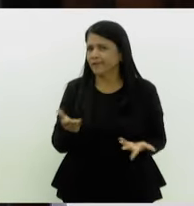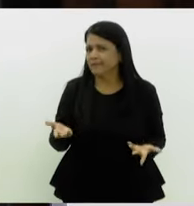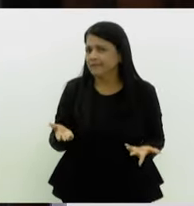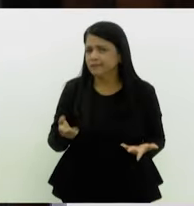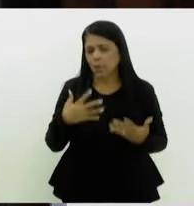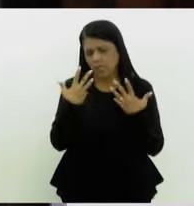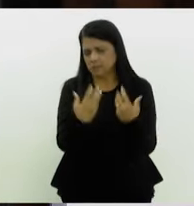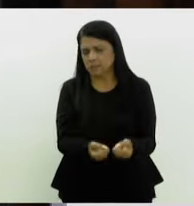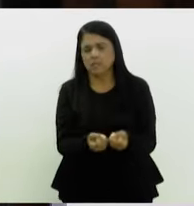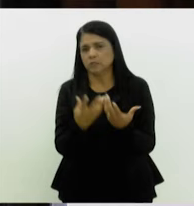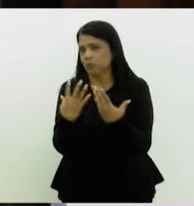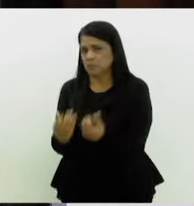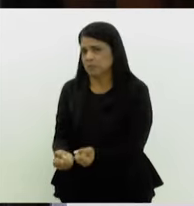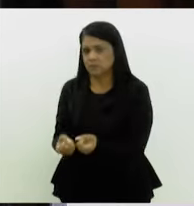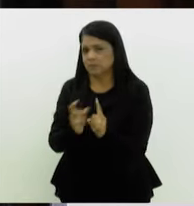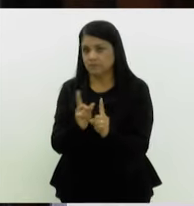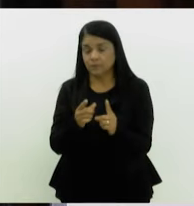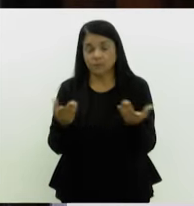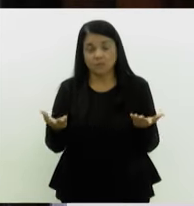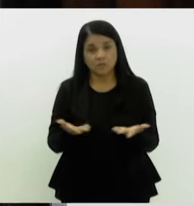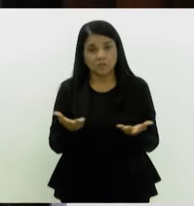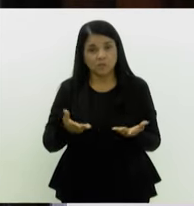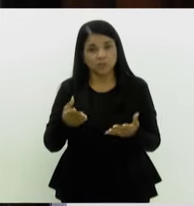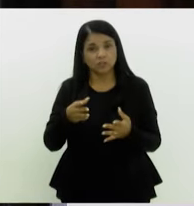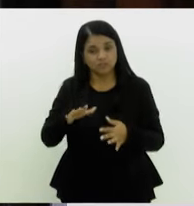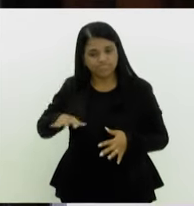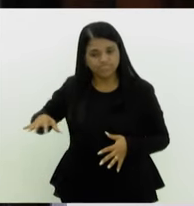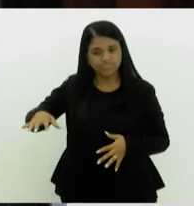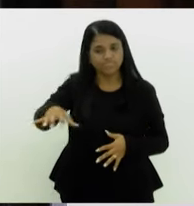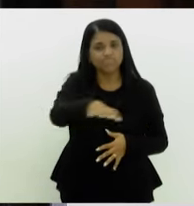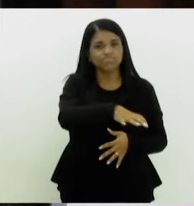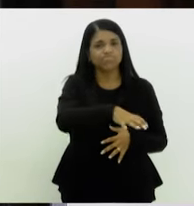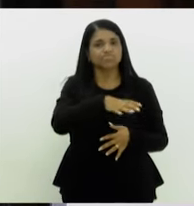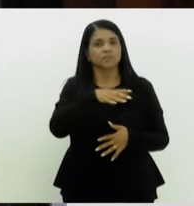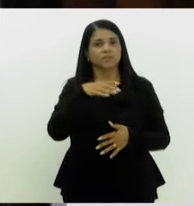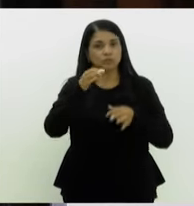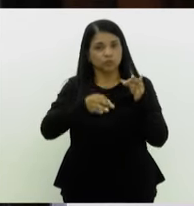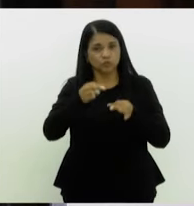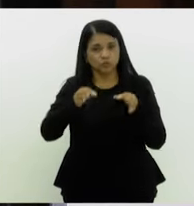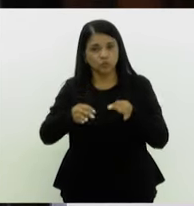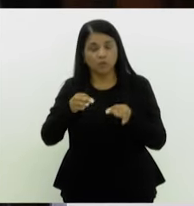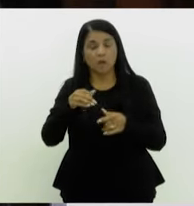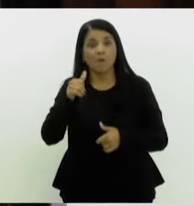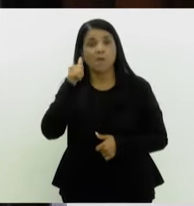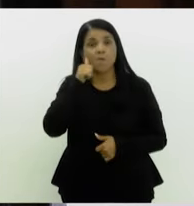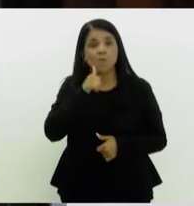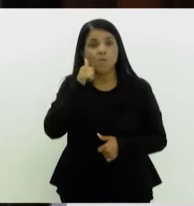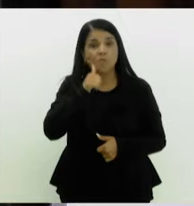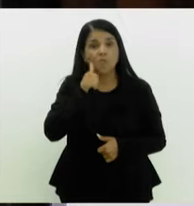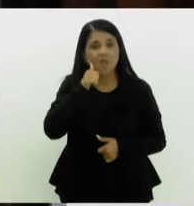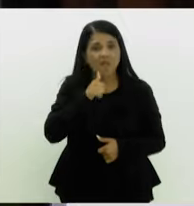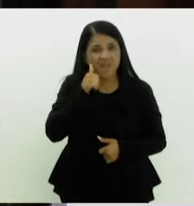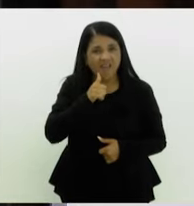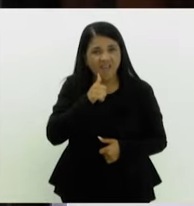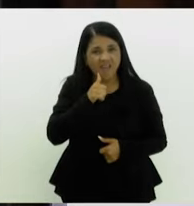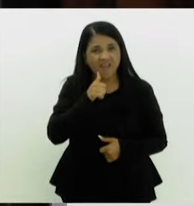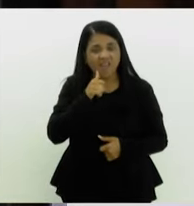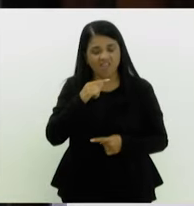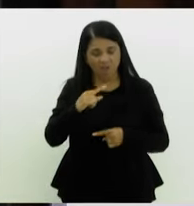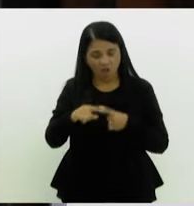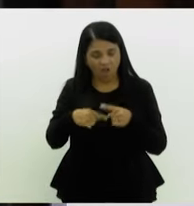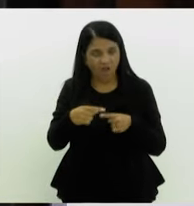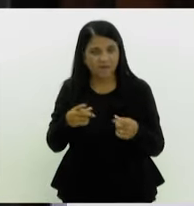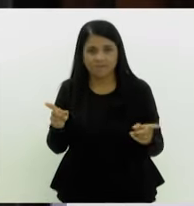hoje todas as instâncias da Justiça estão muito firm né Bené mulher laranja não se fizer chapa como mulher